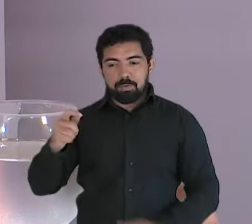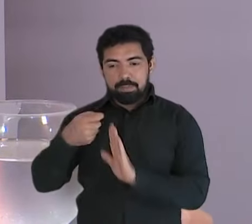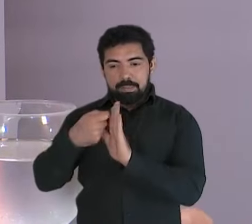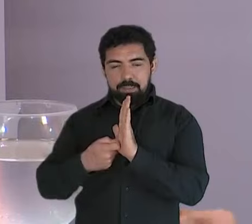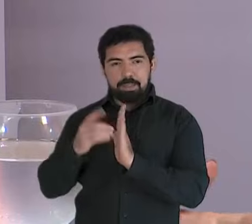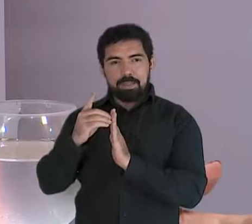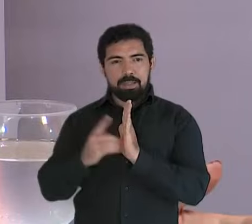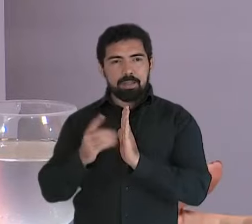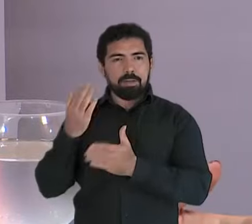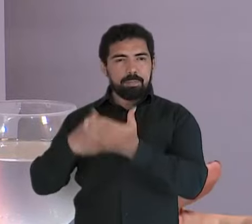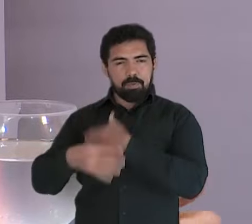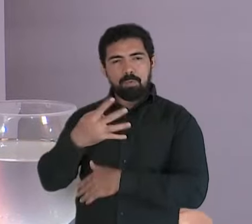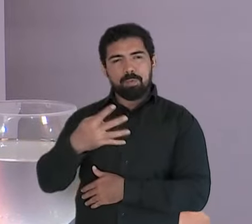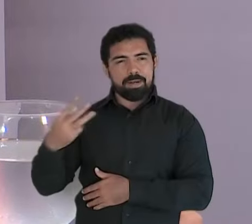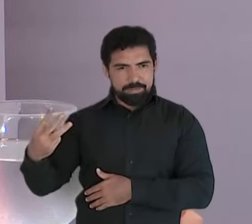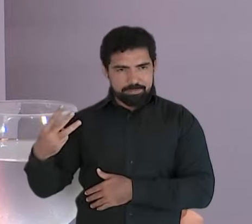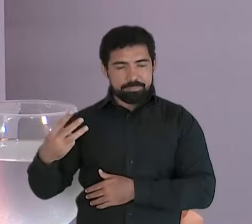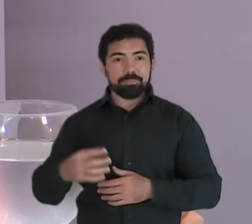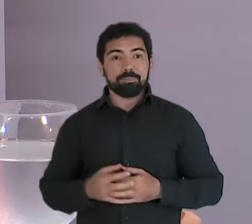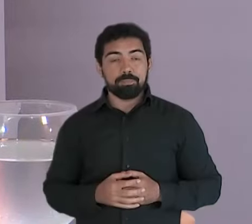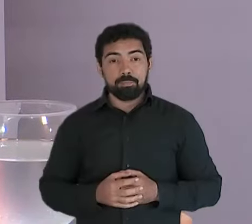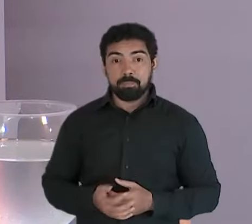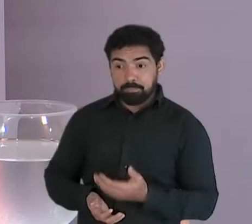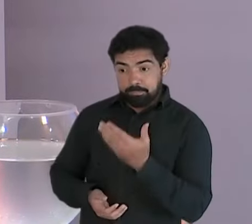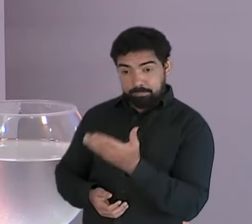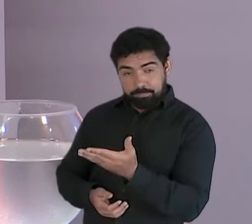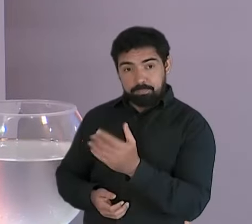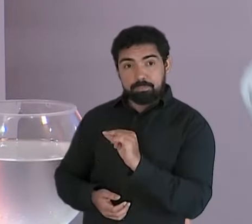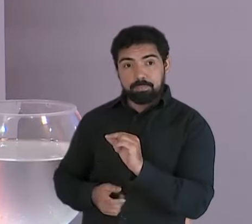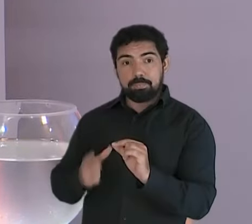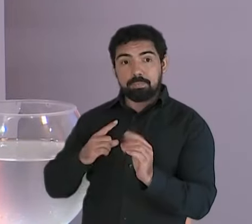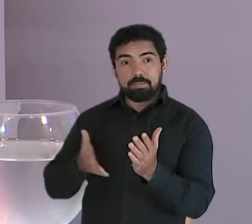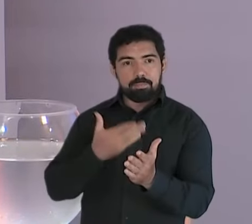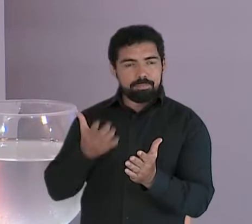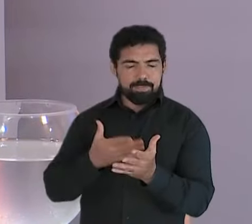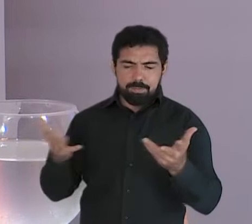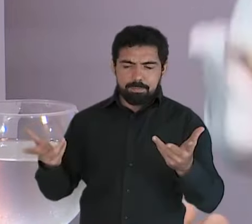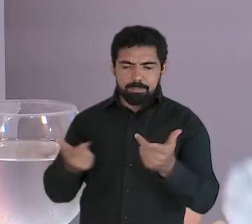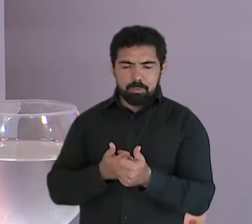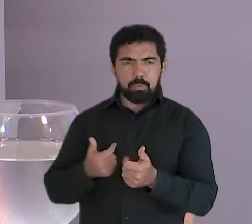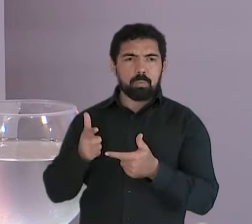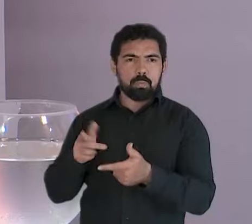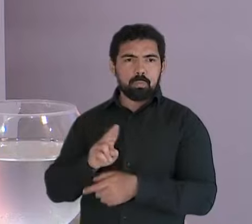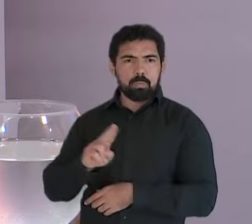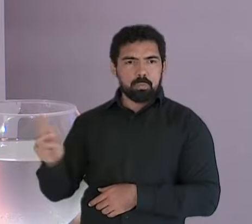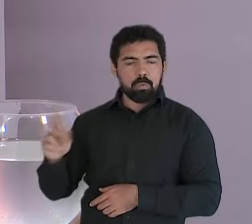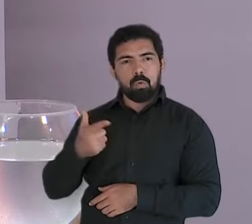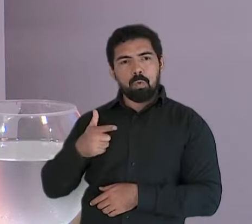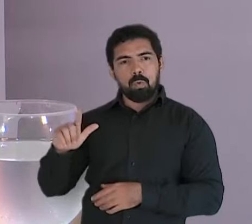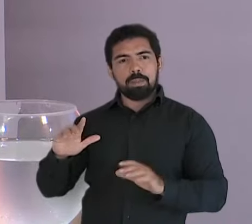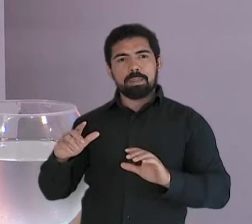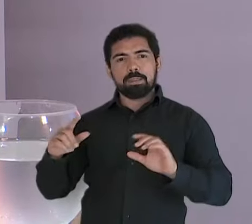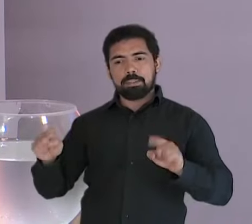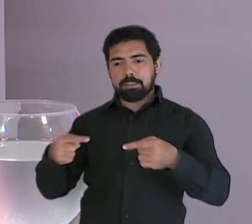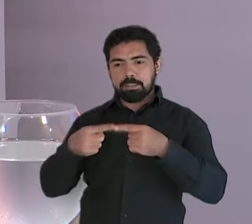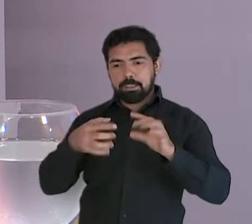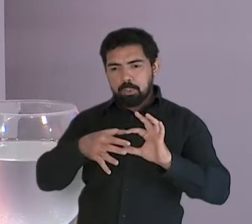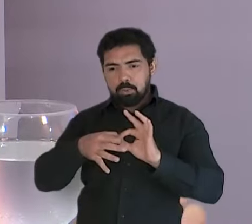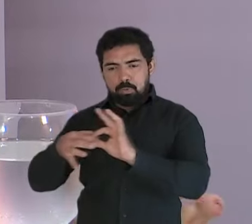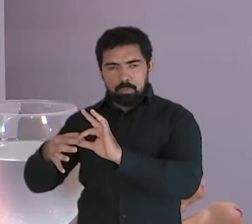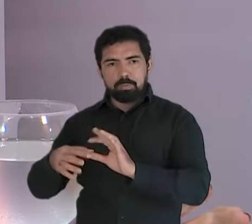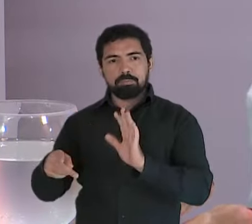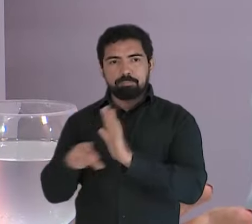no ano de 43. E aí tem um livro fantástico que se chama A Outra Sintonia do Autismo. É